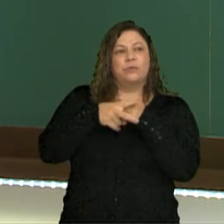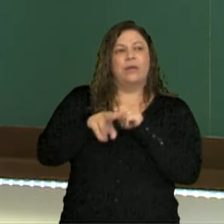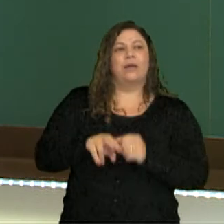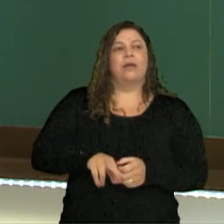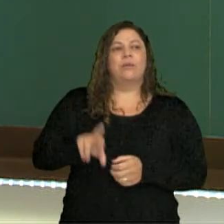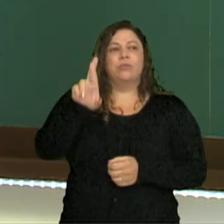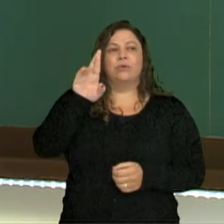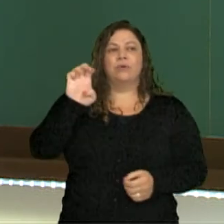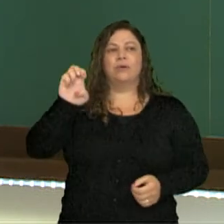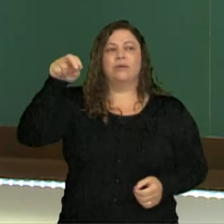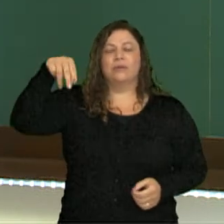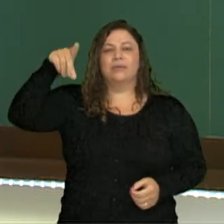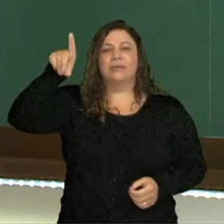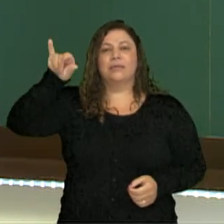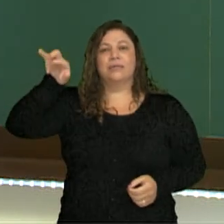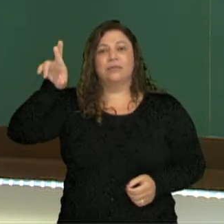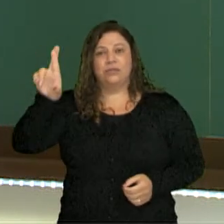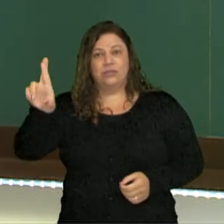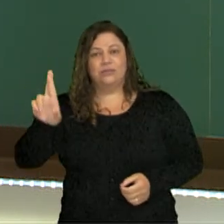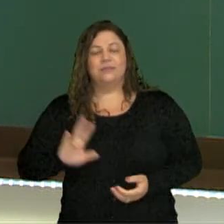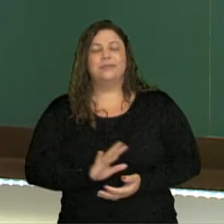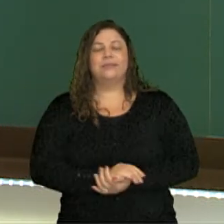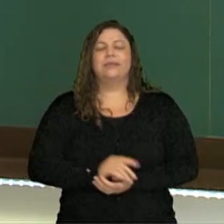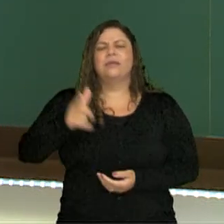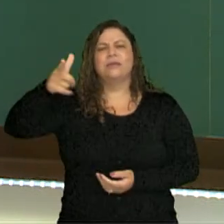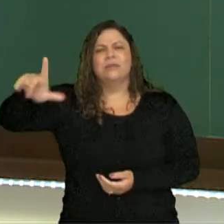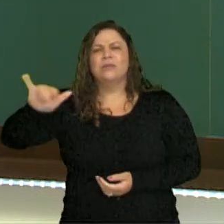irregular. E conhecemos outros exemplos do